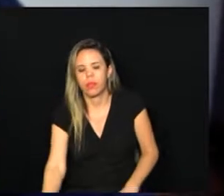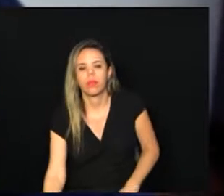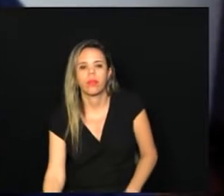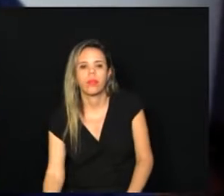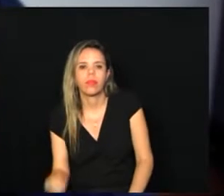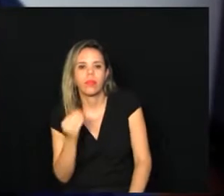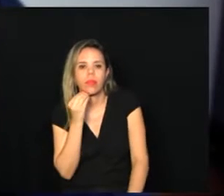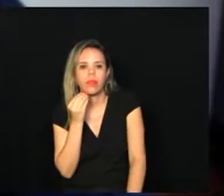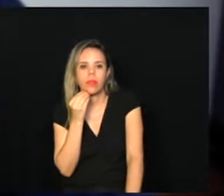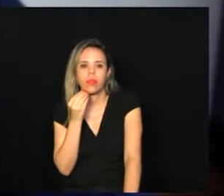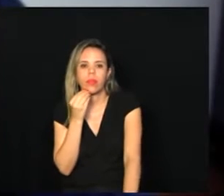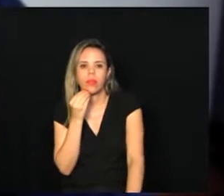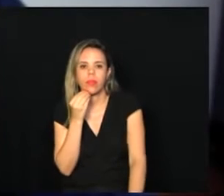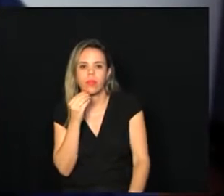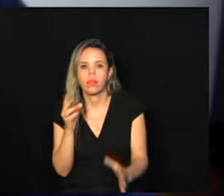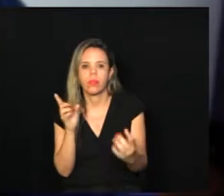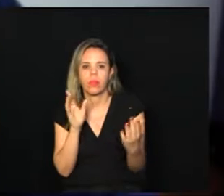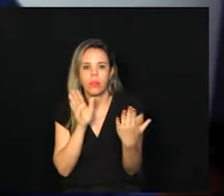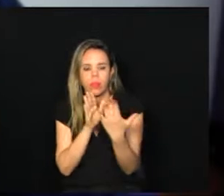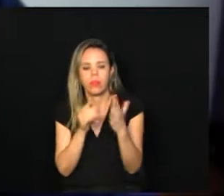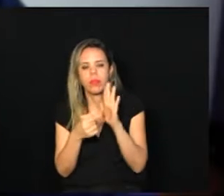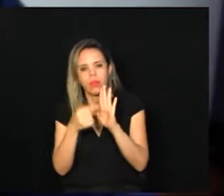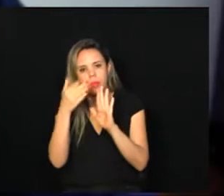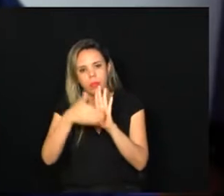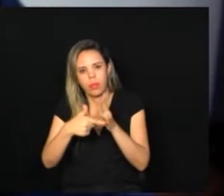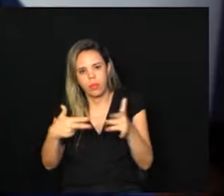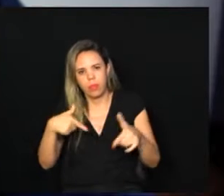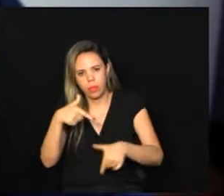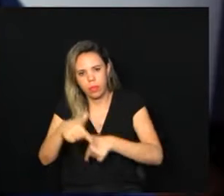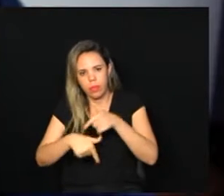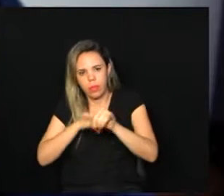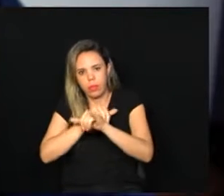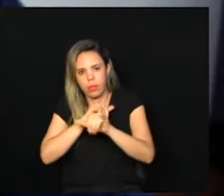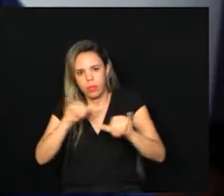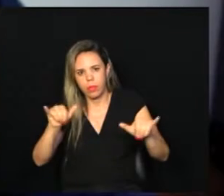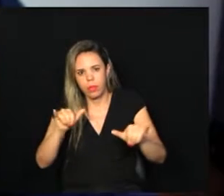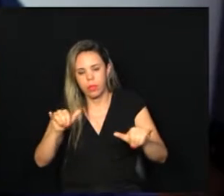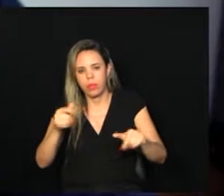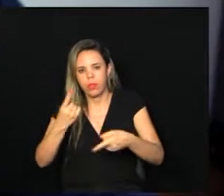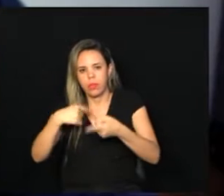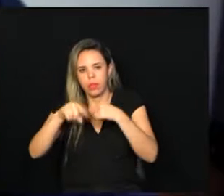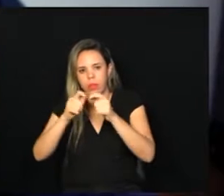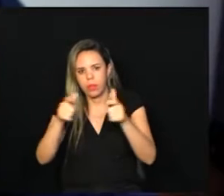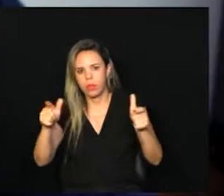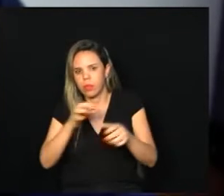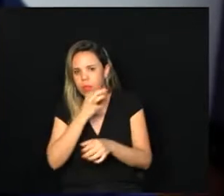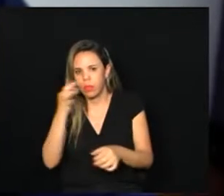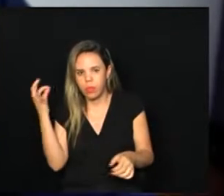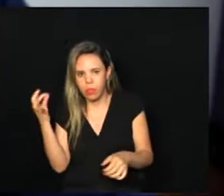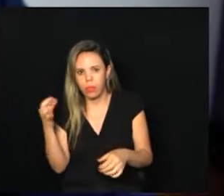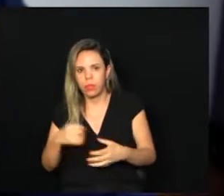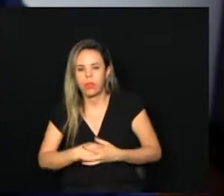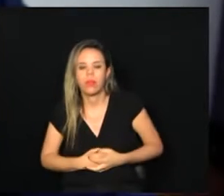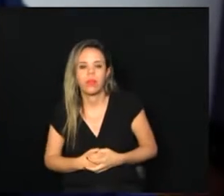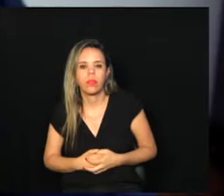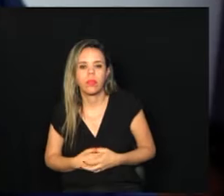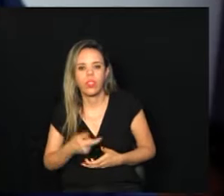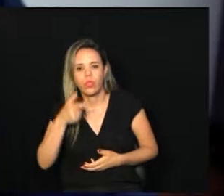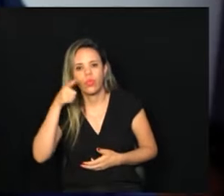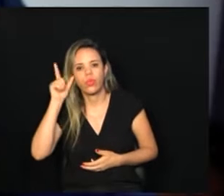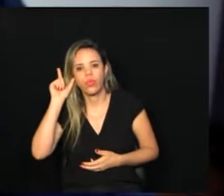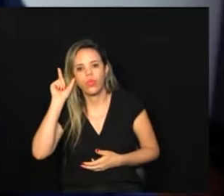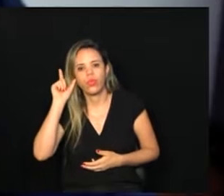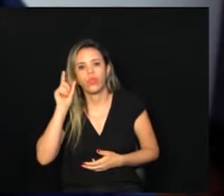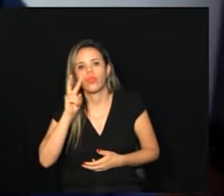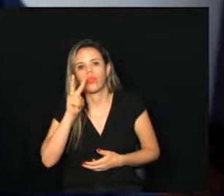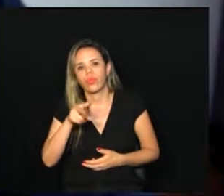essa oportunidade aí da gente prestar contas dessa notícia que deu aí uma grande repercussão. Bom, ontem, como